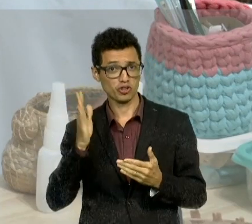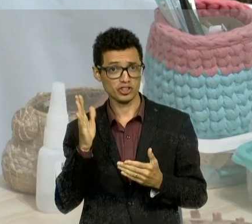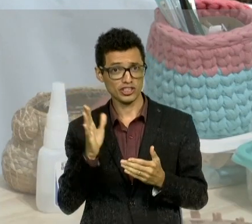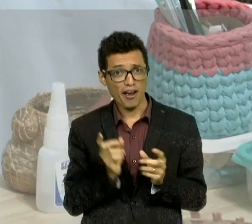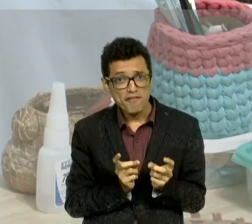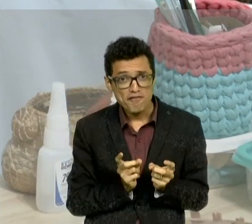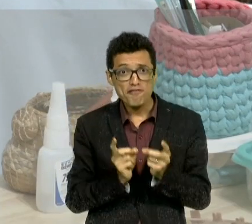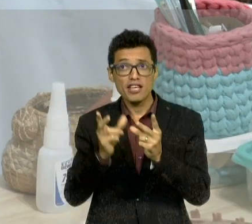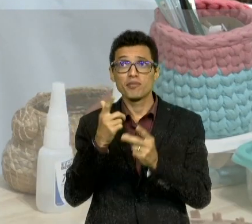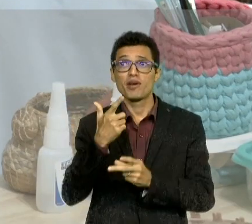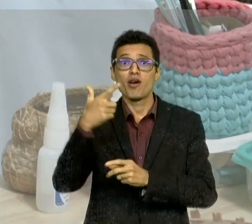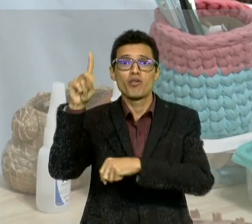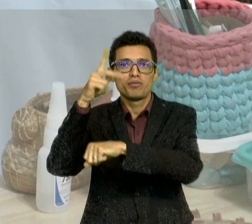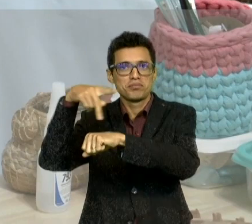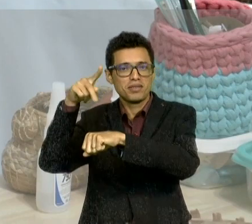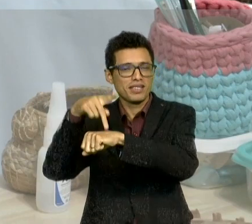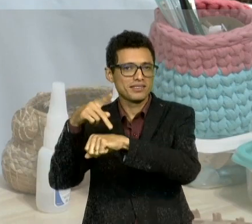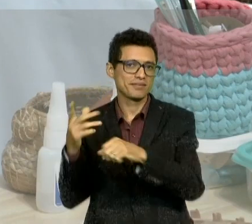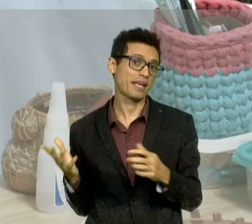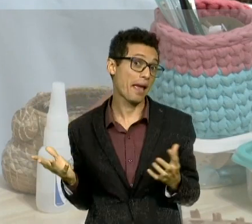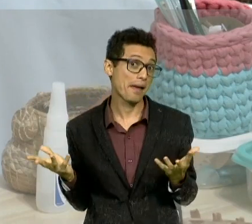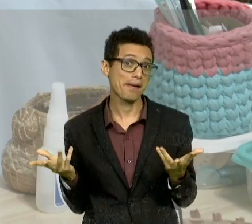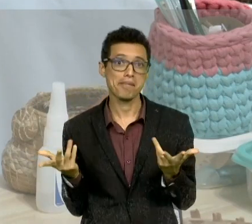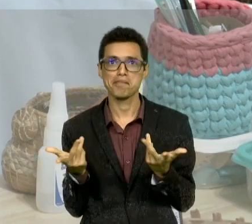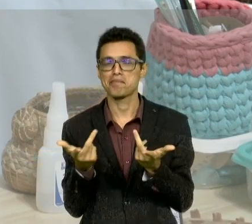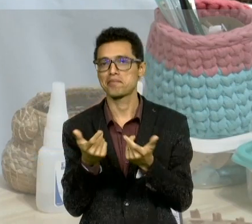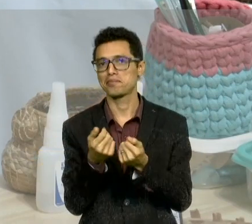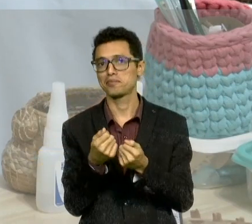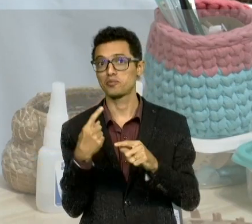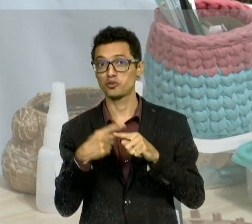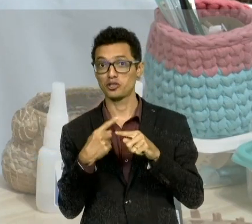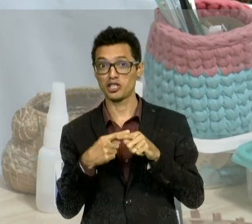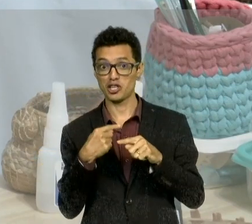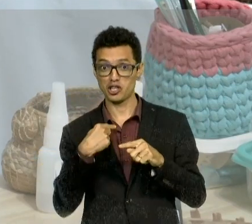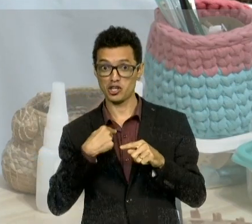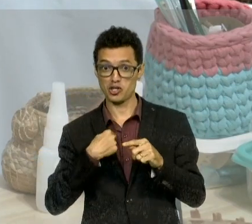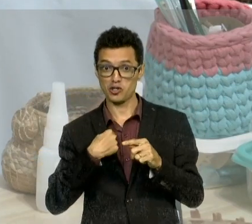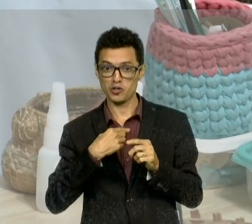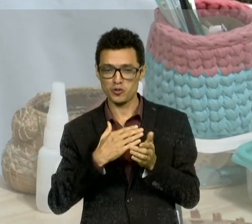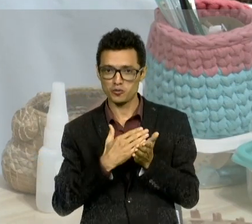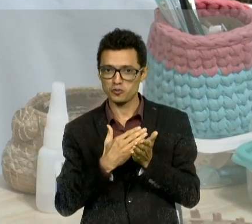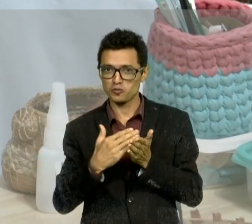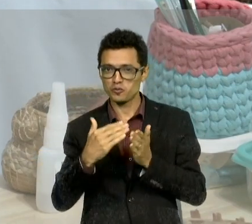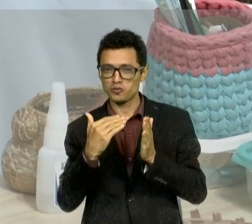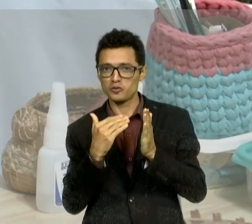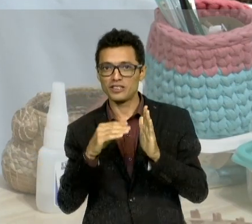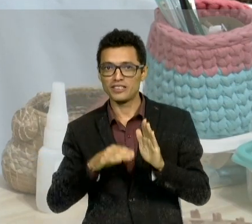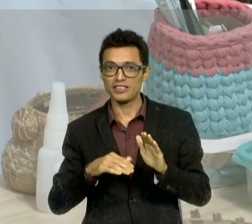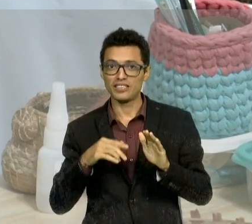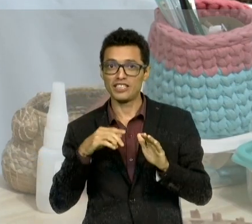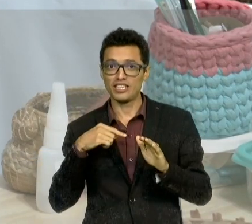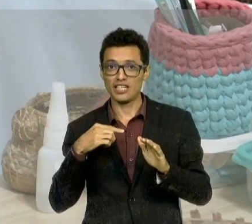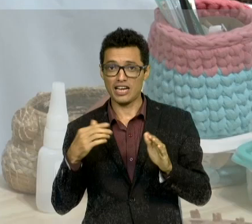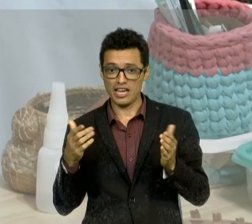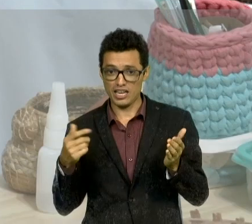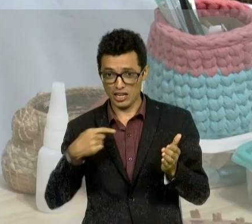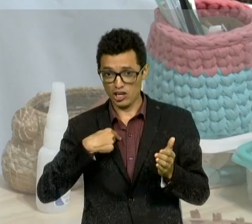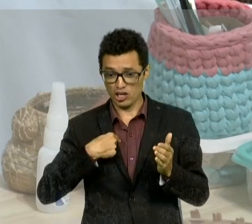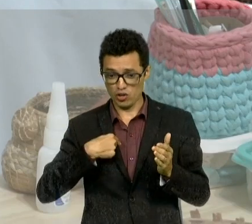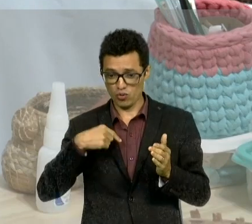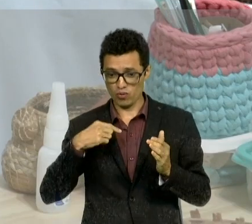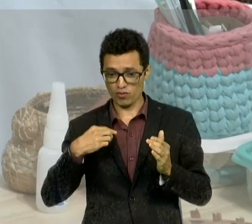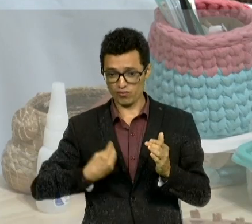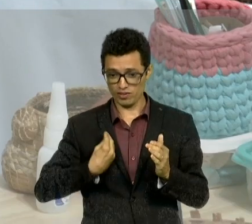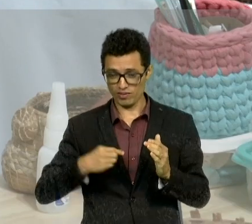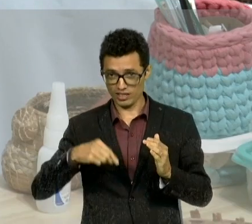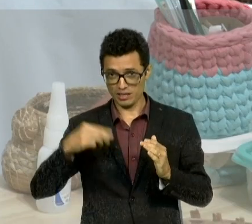mais maravilhosa, né? Porque eu cheguei num patamar para as sementes, eu estou vendendo, moro no Maranhão e eu vendo para a